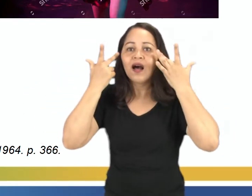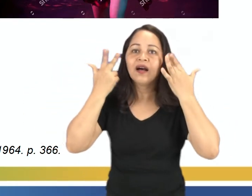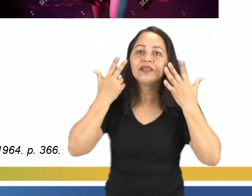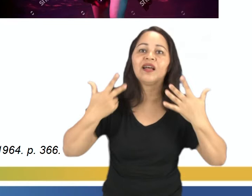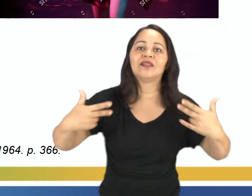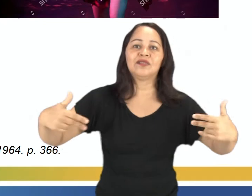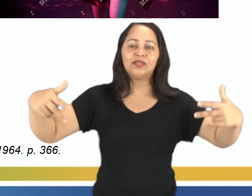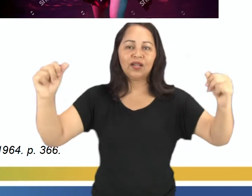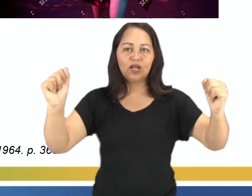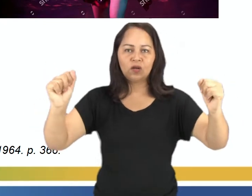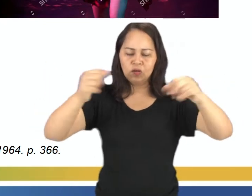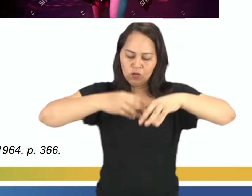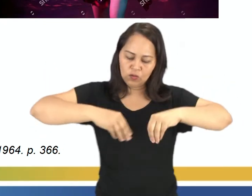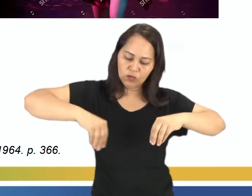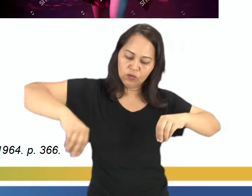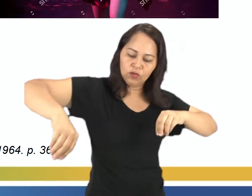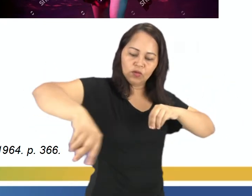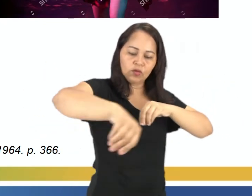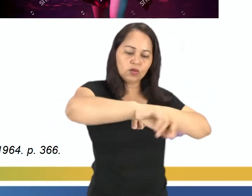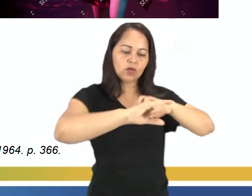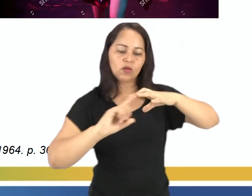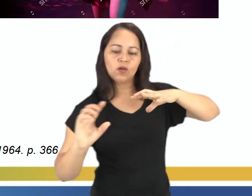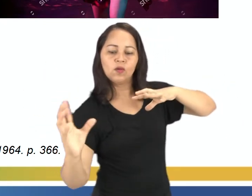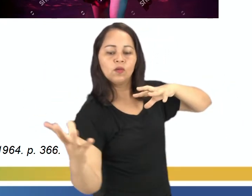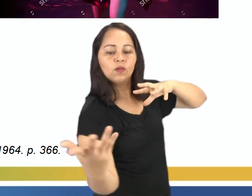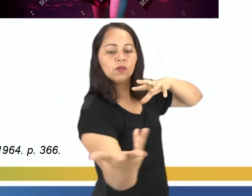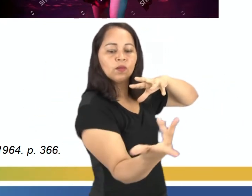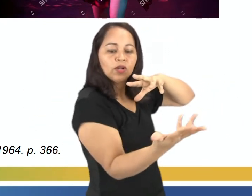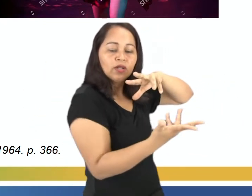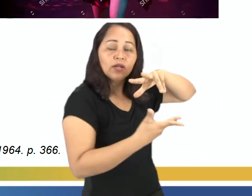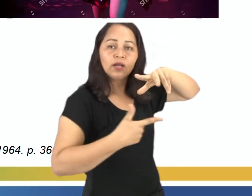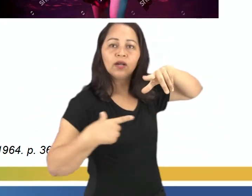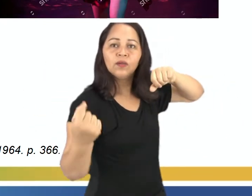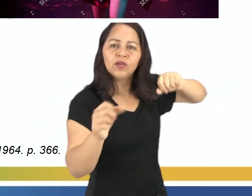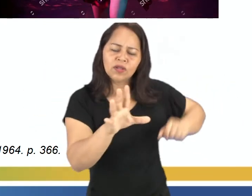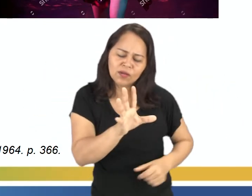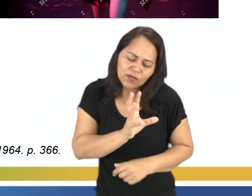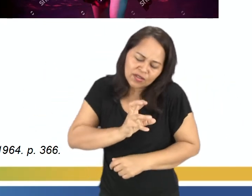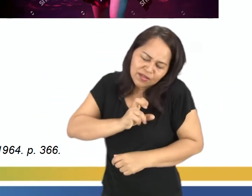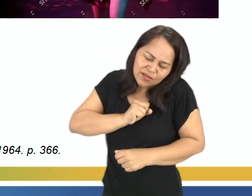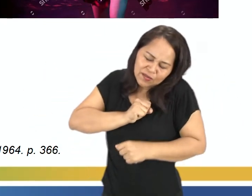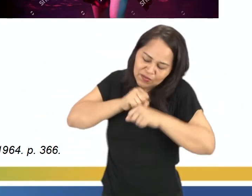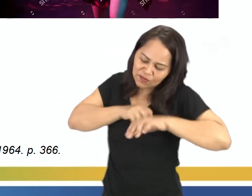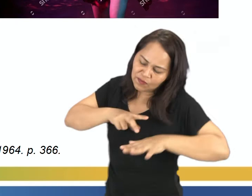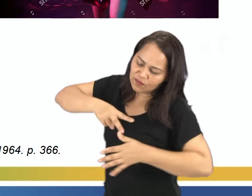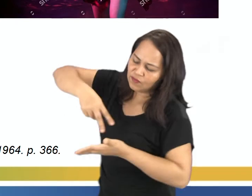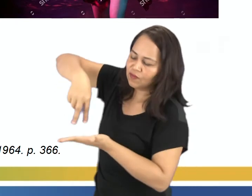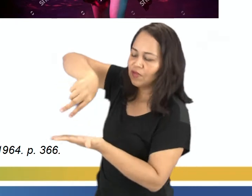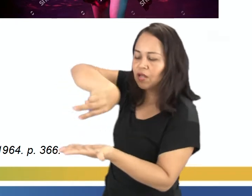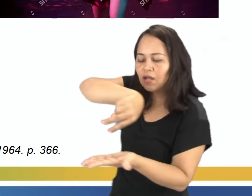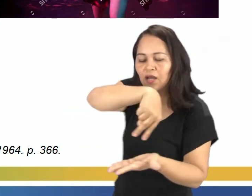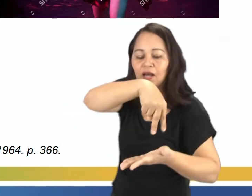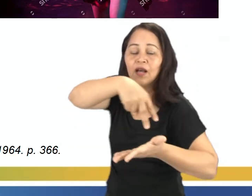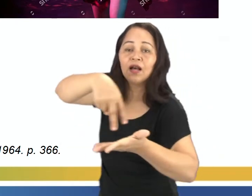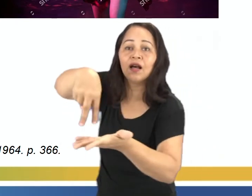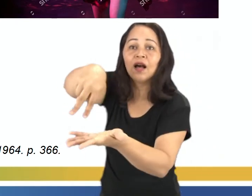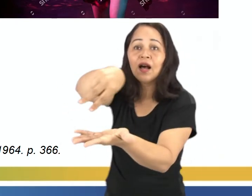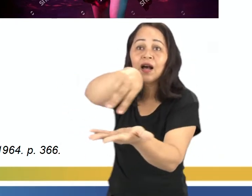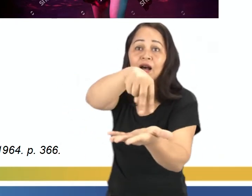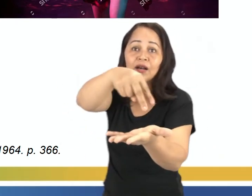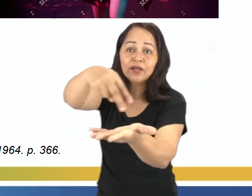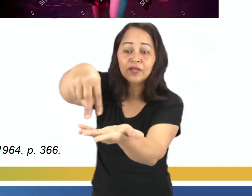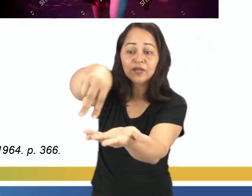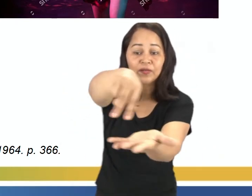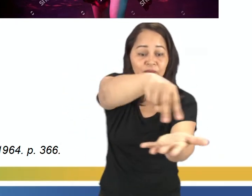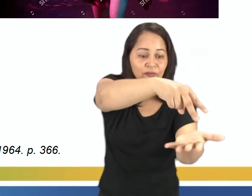solo não, no éter pairamos, nele amaríamos ficar. A dança